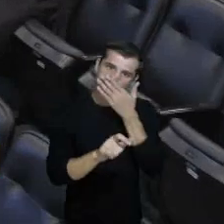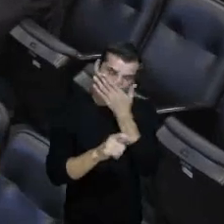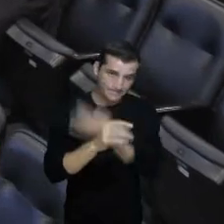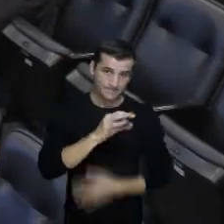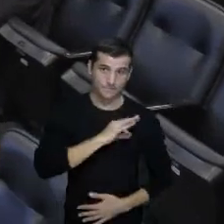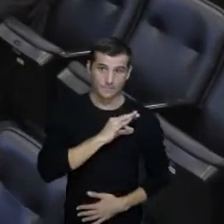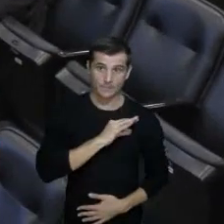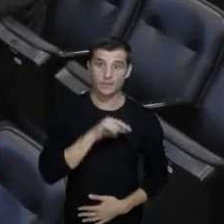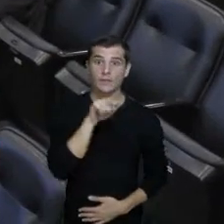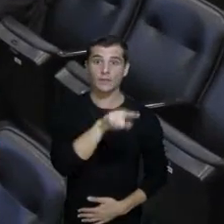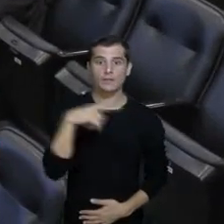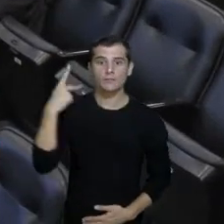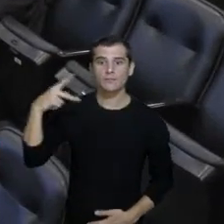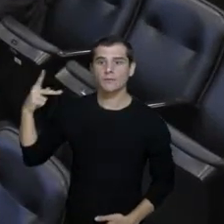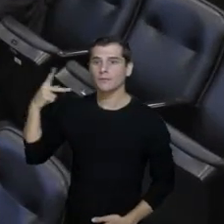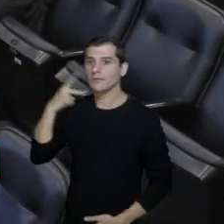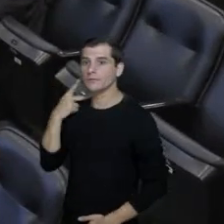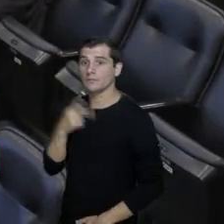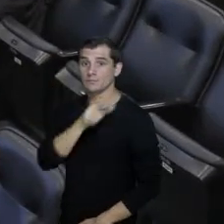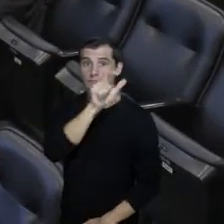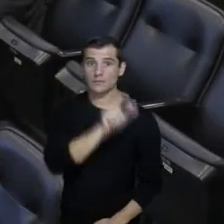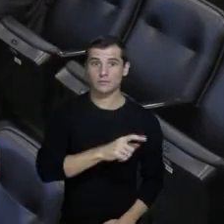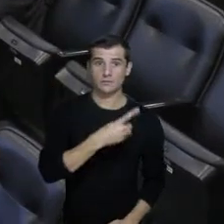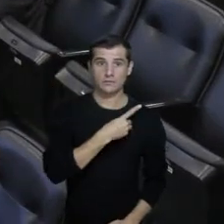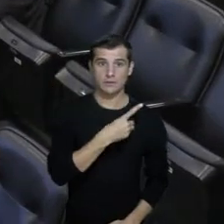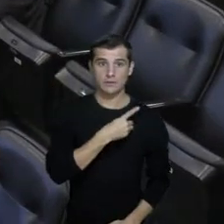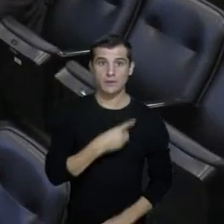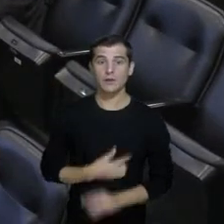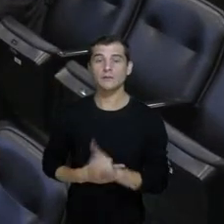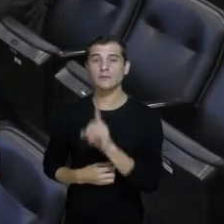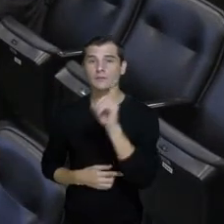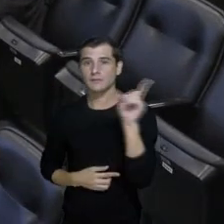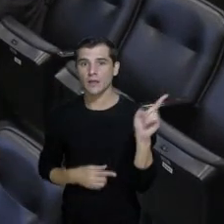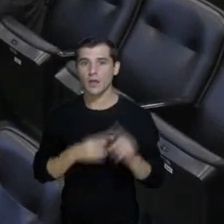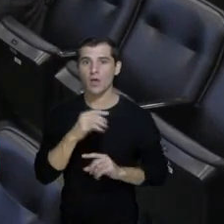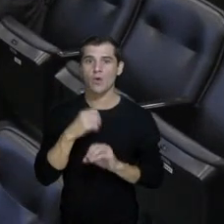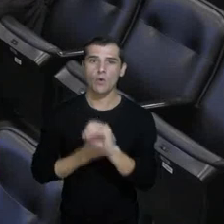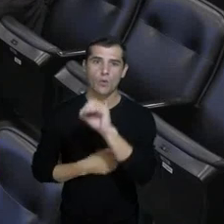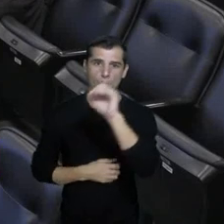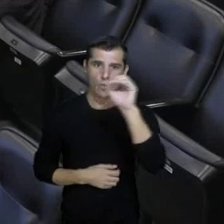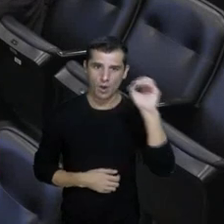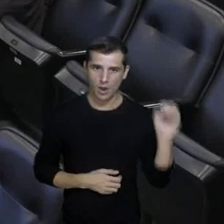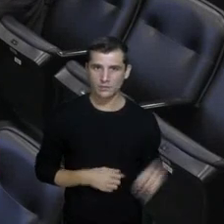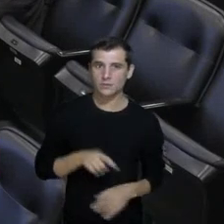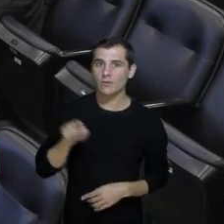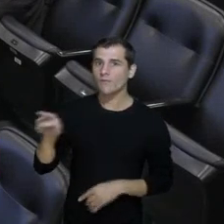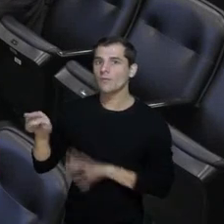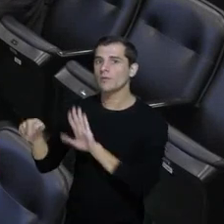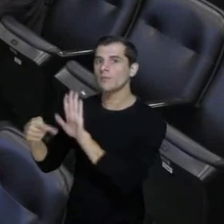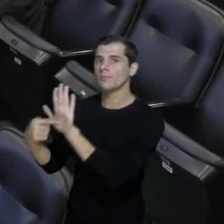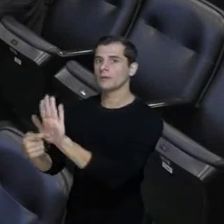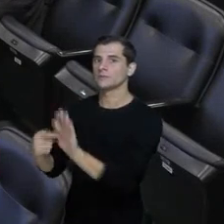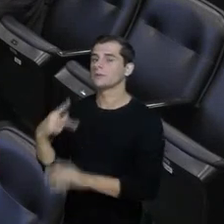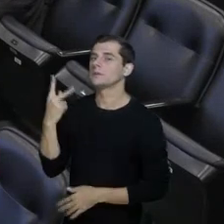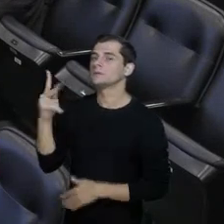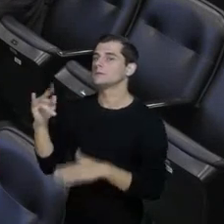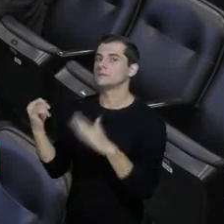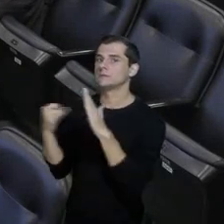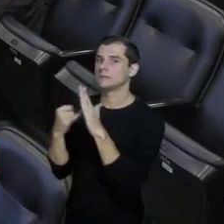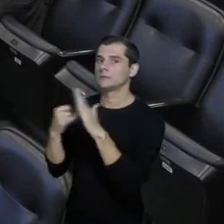tu como delegado em Descanso extremo oest então Dr estang Se apresente entidade que representa Boa tarde